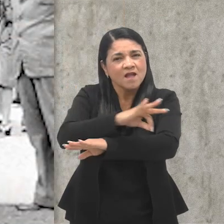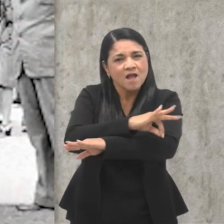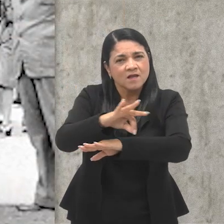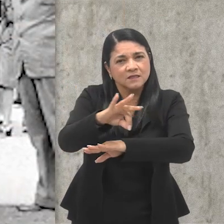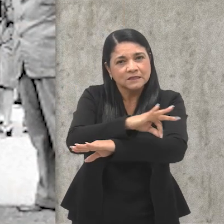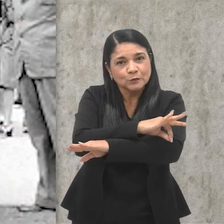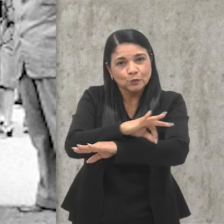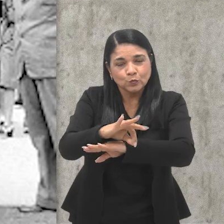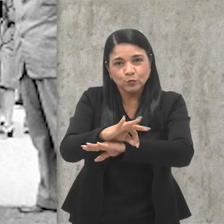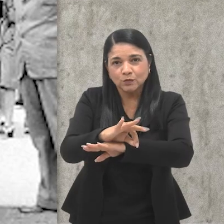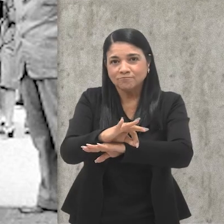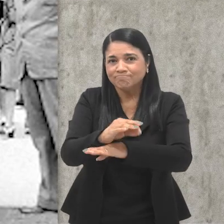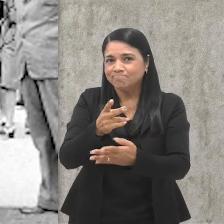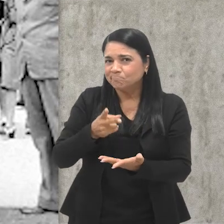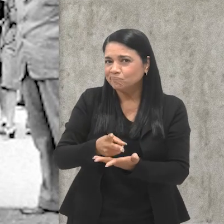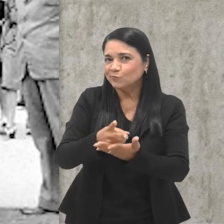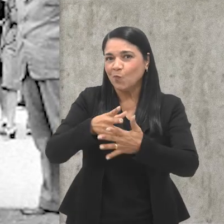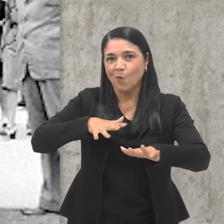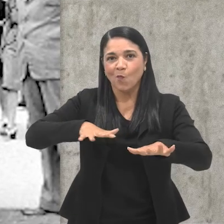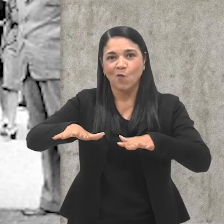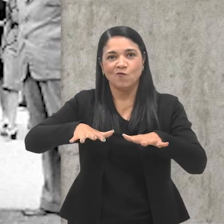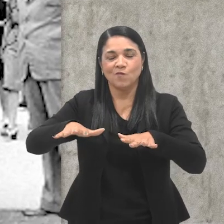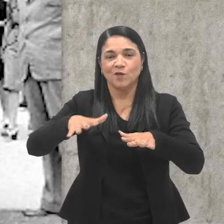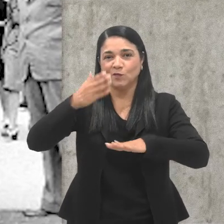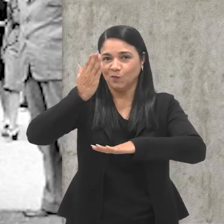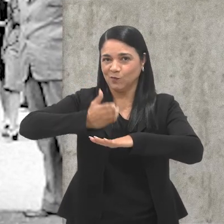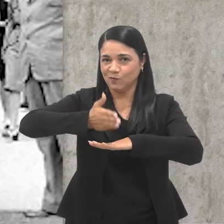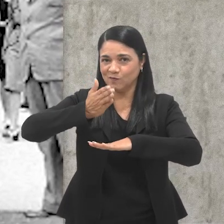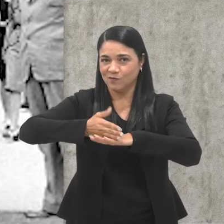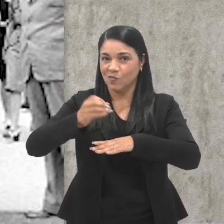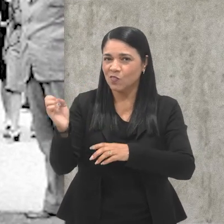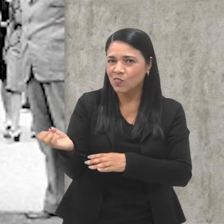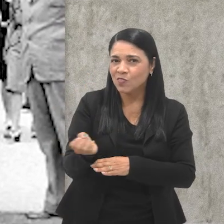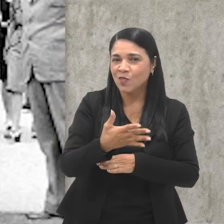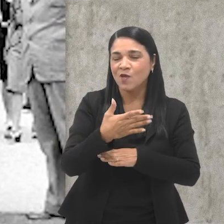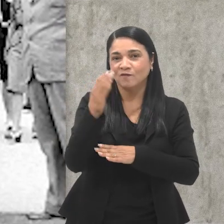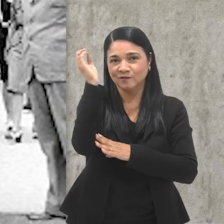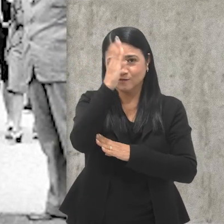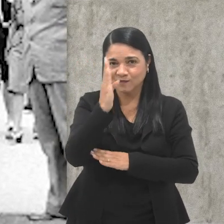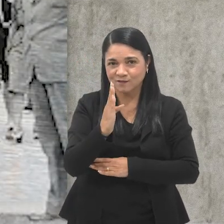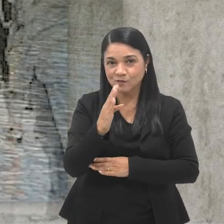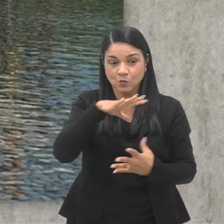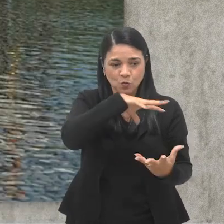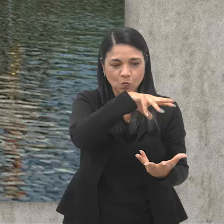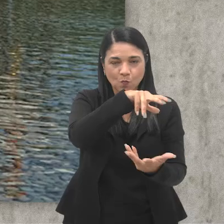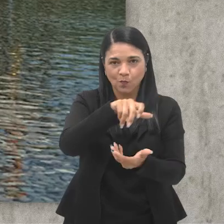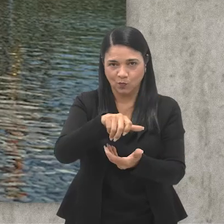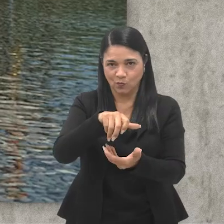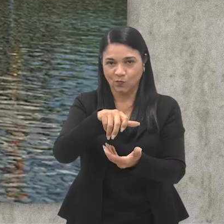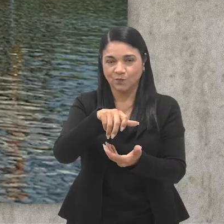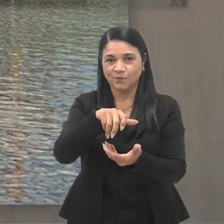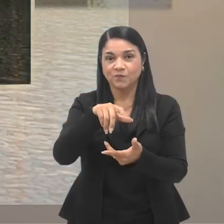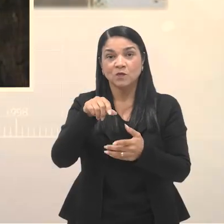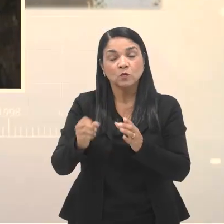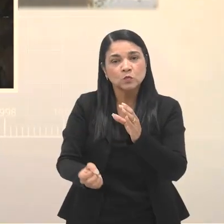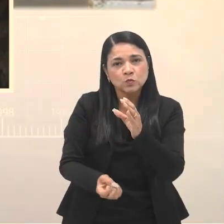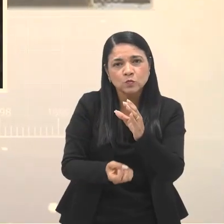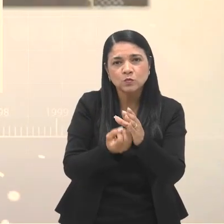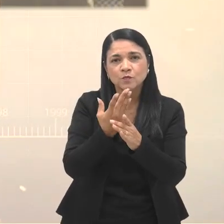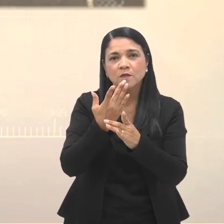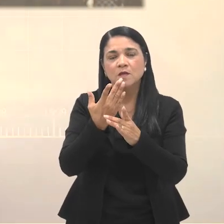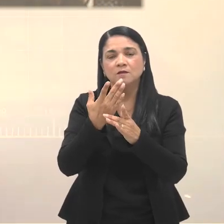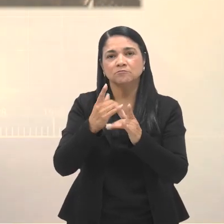A arquitetura não ficou de fora do movimento modernista, trazendo inovação no Brasil e no mundo.